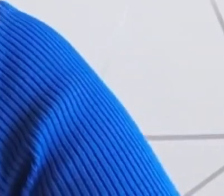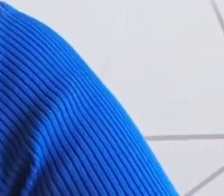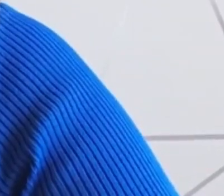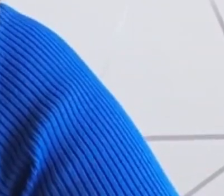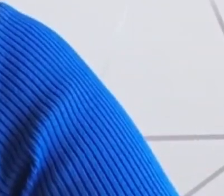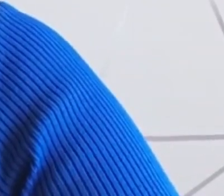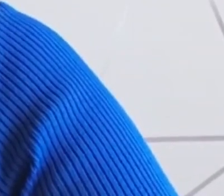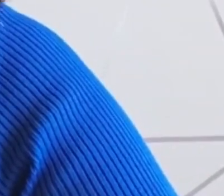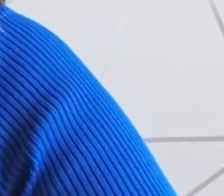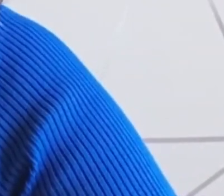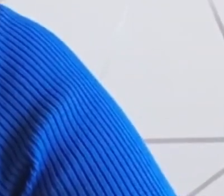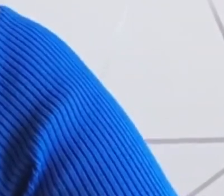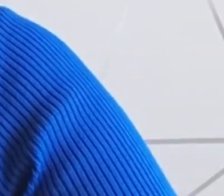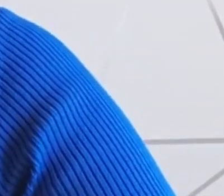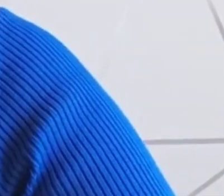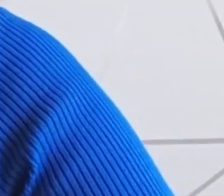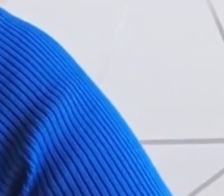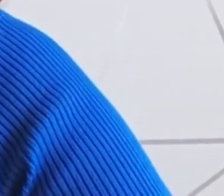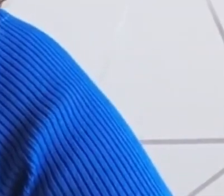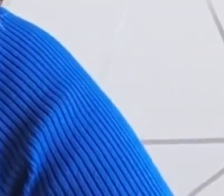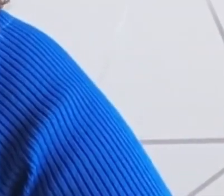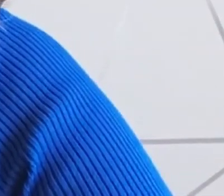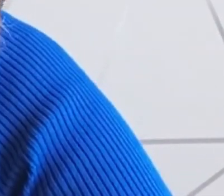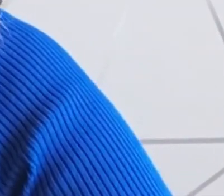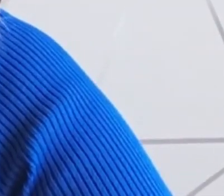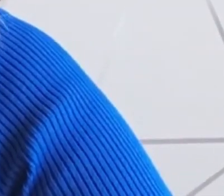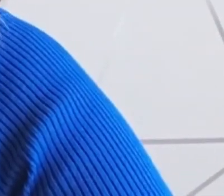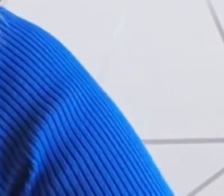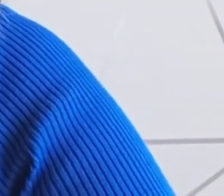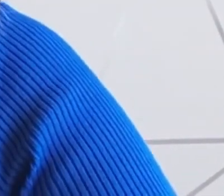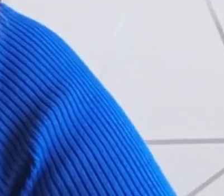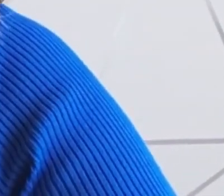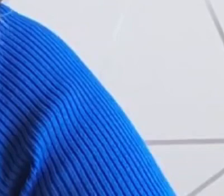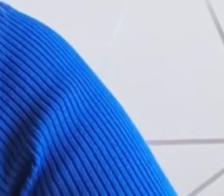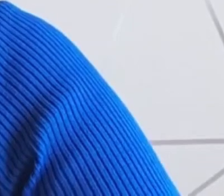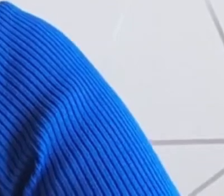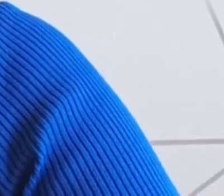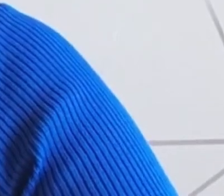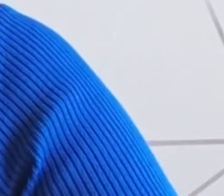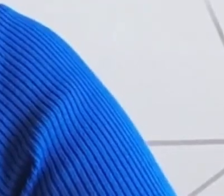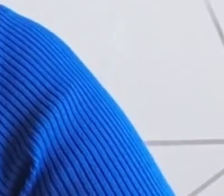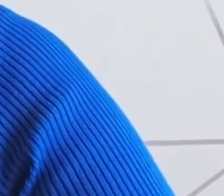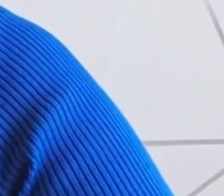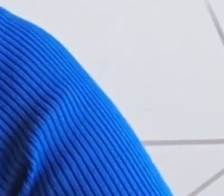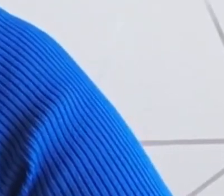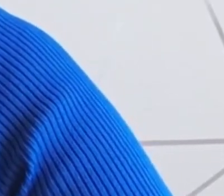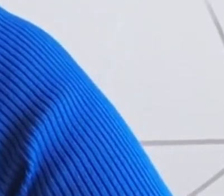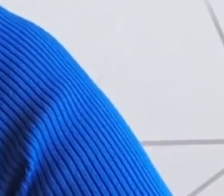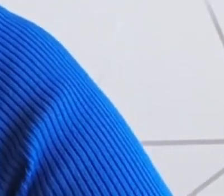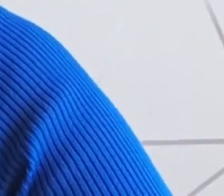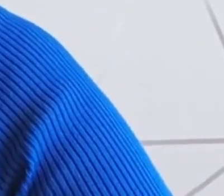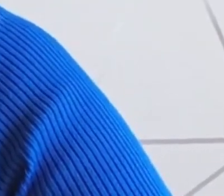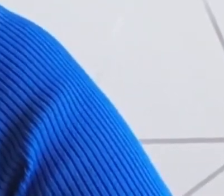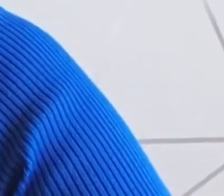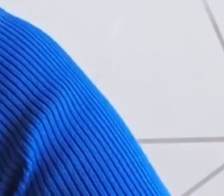Araucária para acesso de todos os interessados sobre as temáticas. Lembrando que para aqueles que desejarem